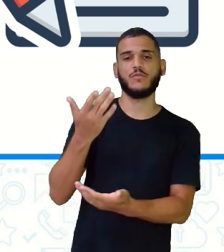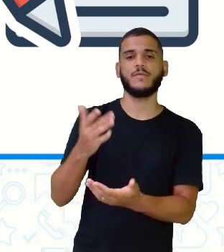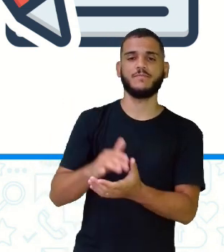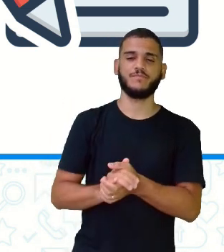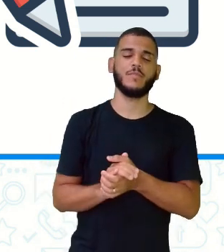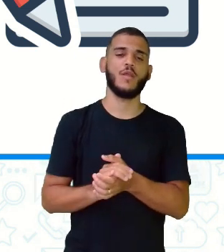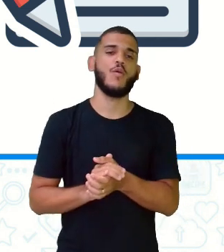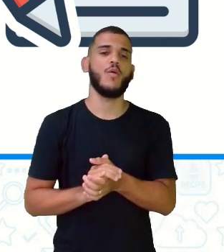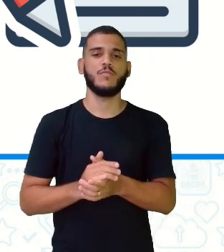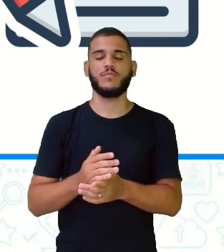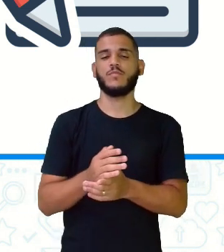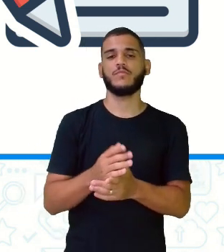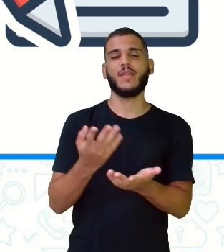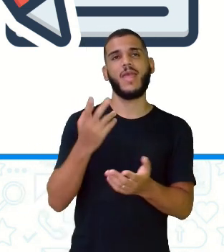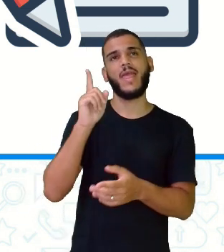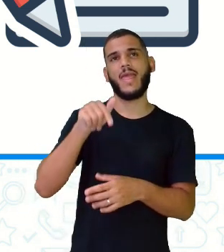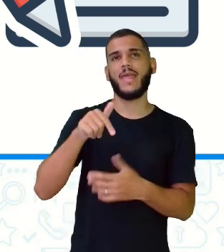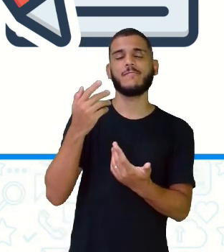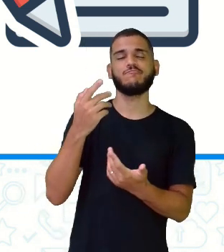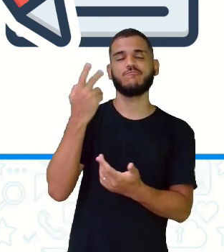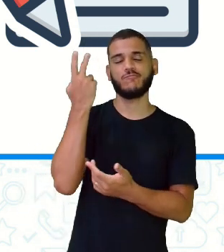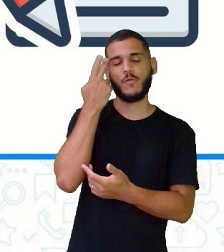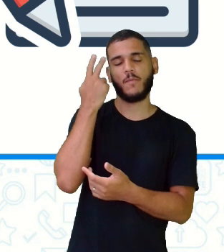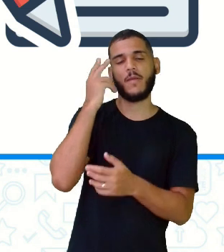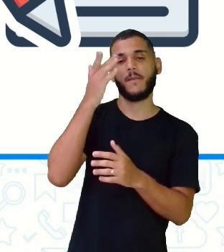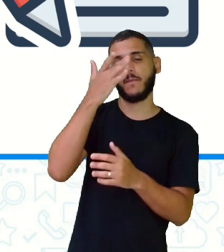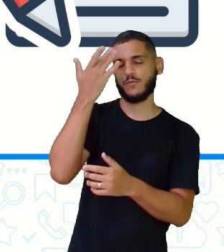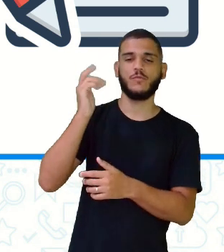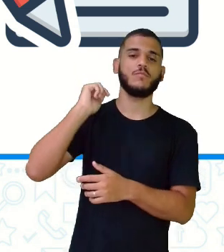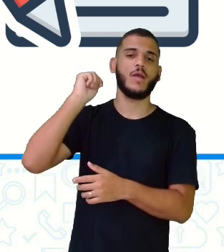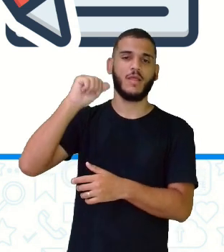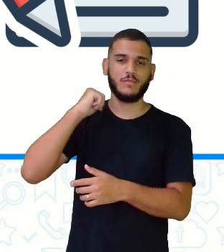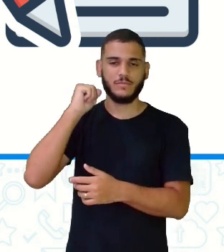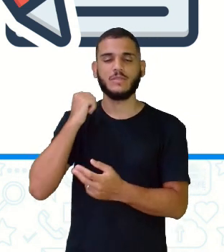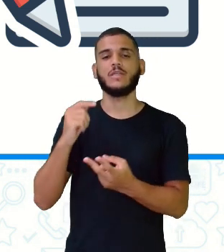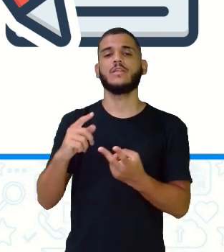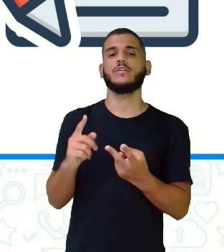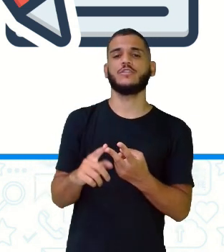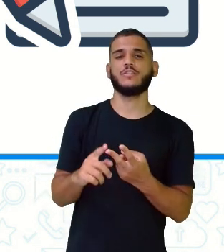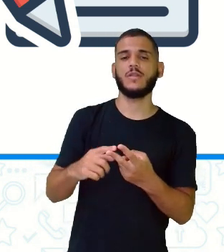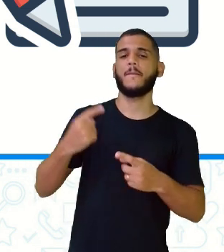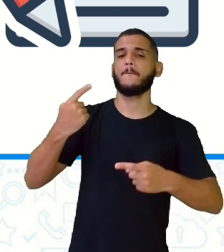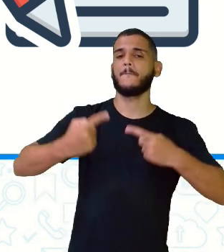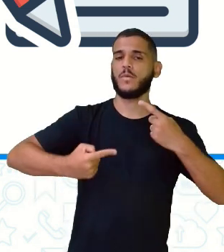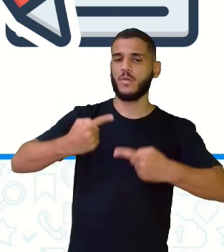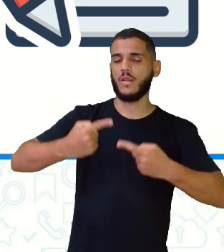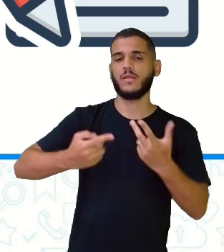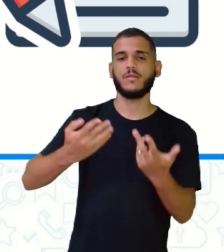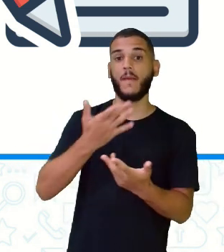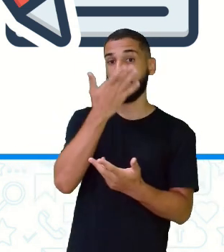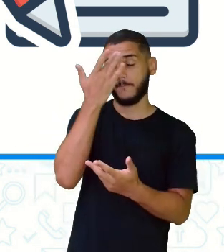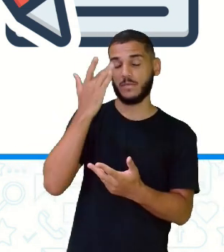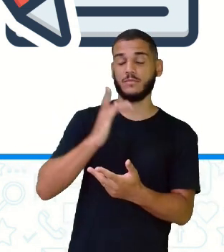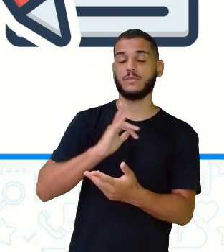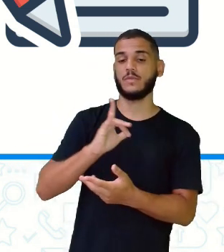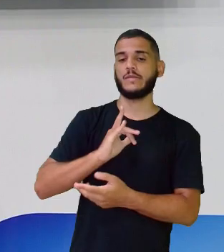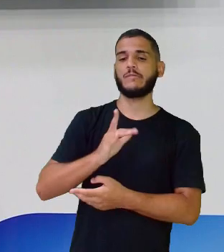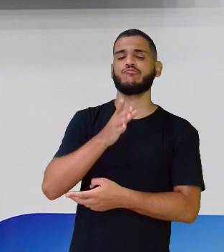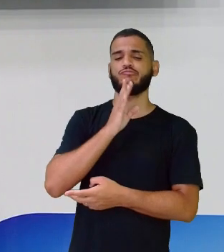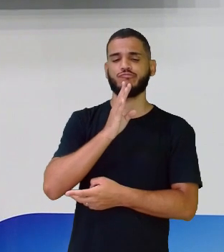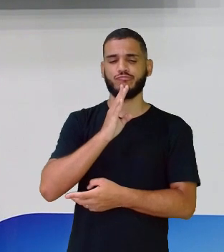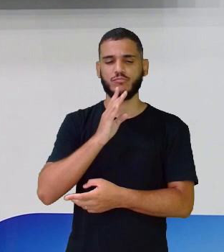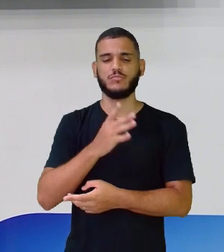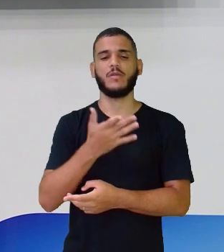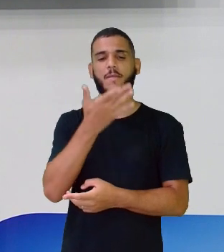artistas, são políticos, alguém que teve aí um reconhecimento, que gerou muita fama e é